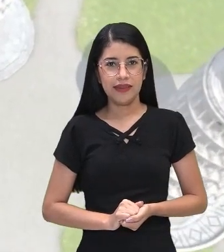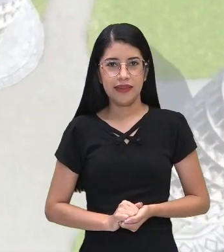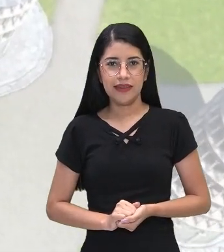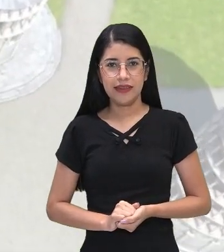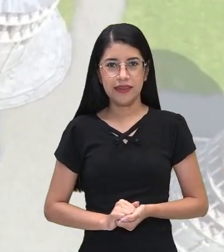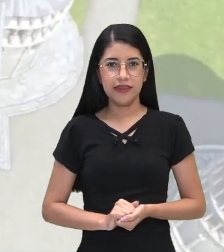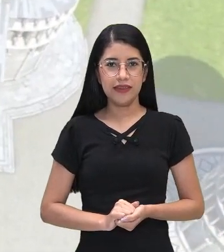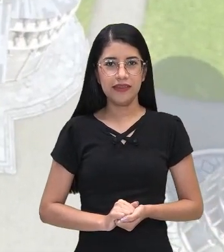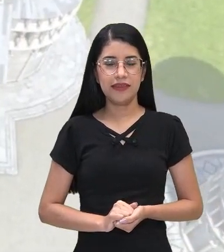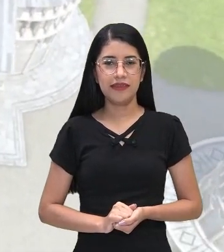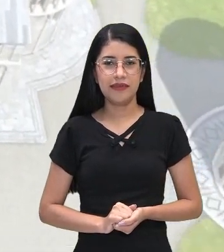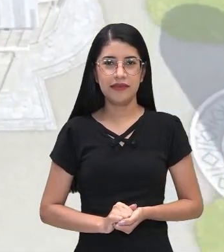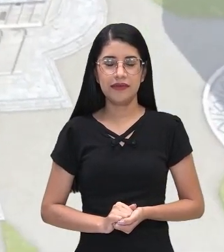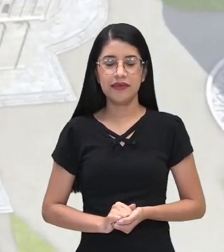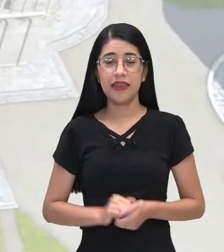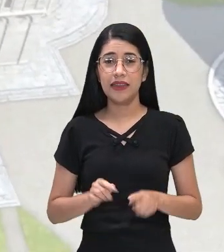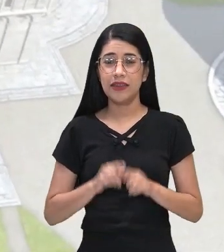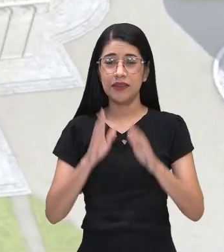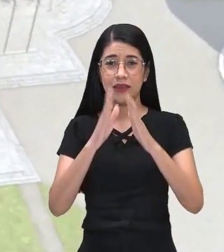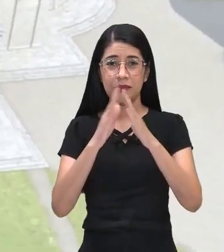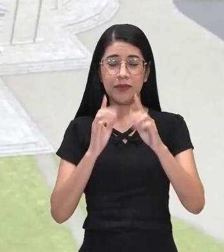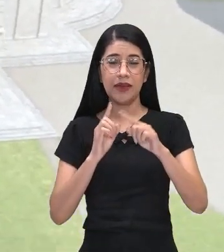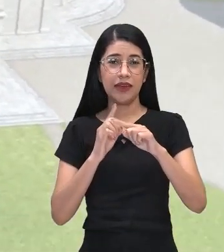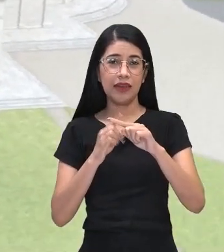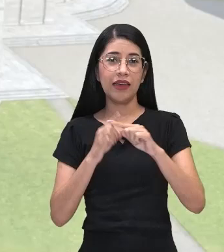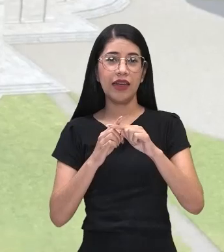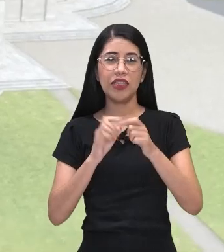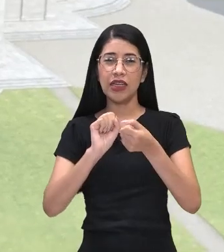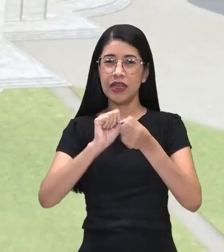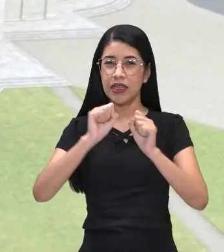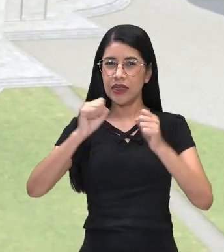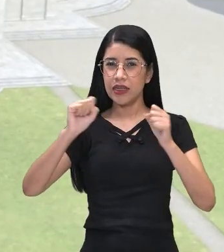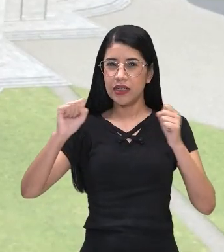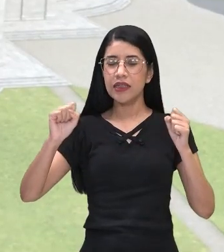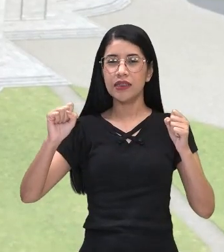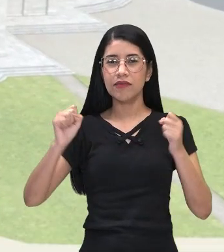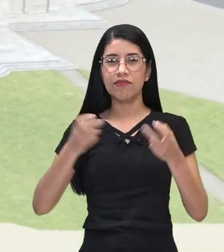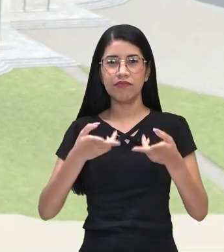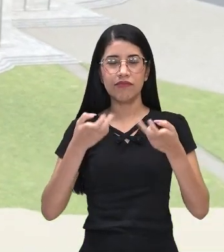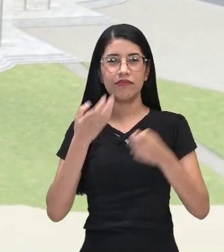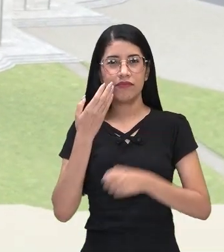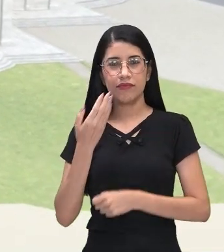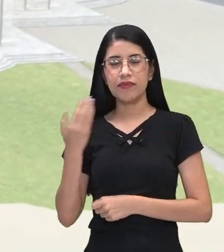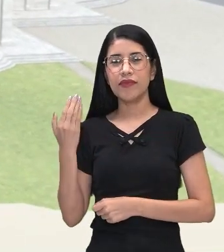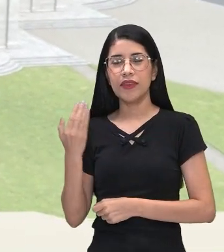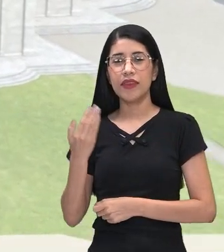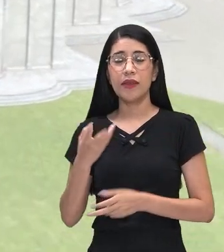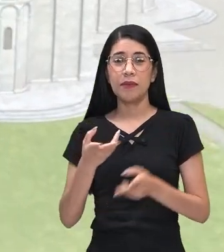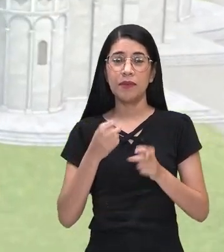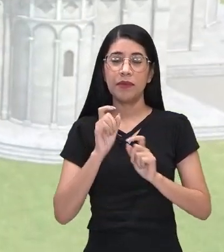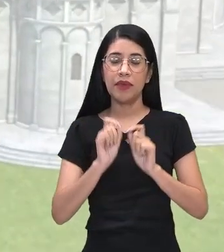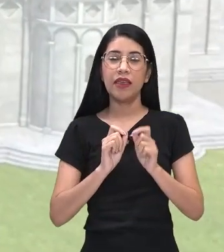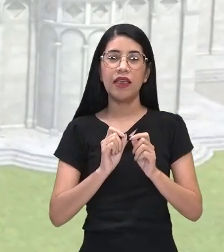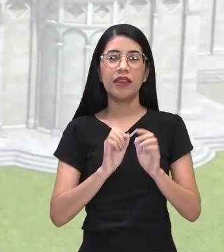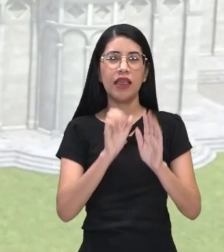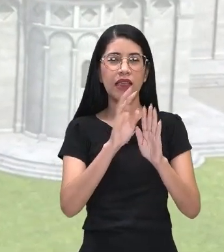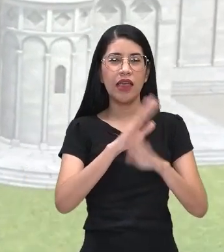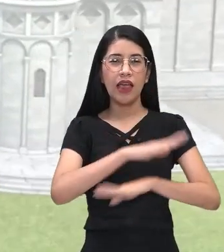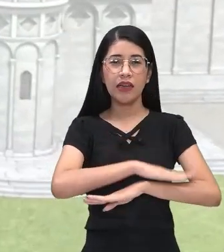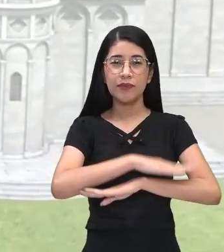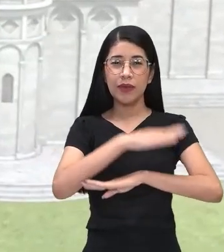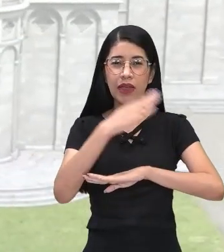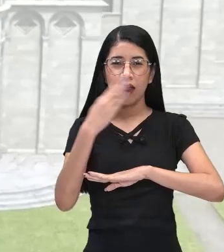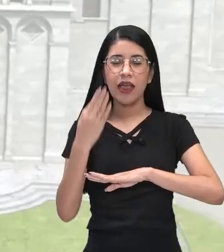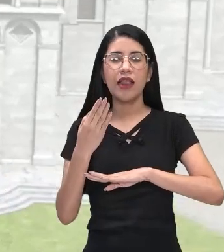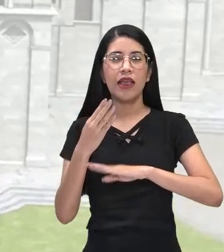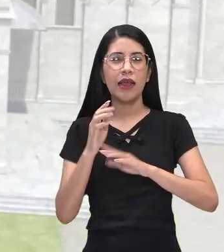é uma igreja bem comprida, olha só. Aqui vocês podem observar, as janelas são muito